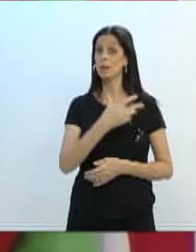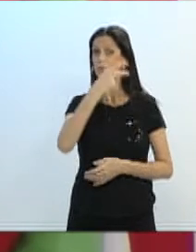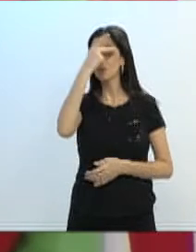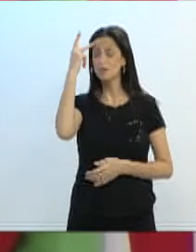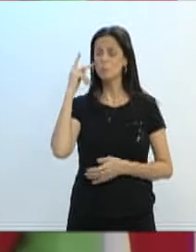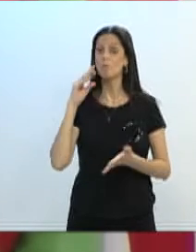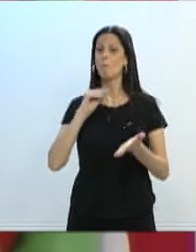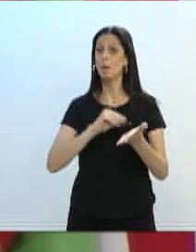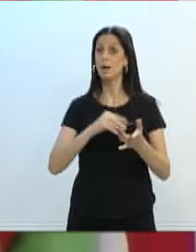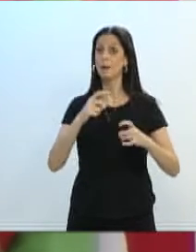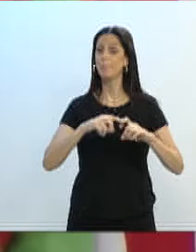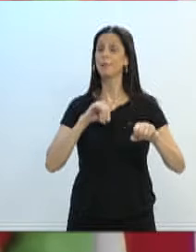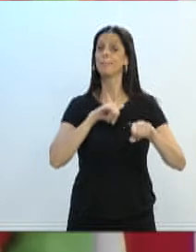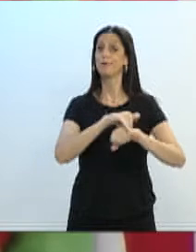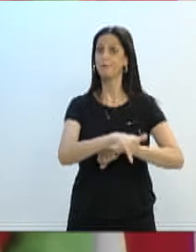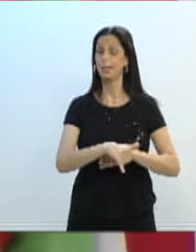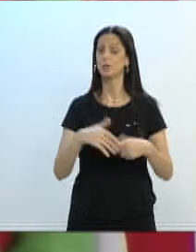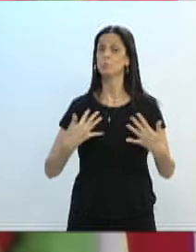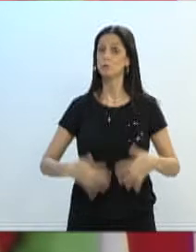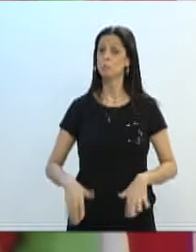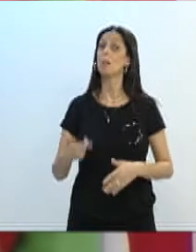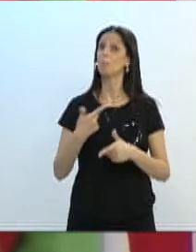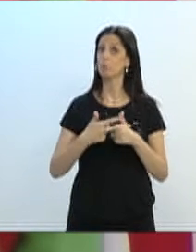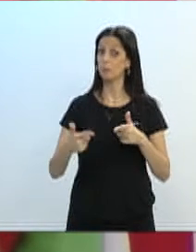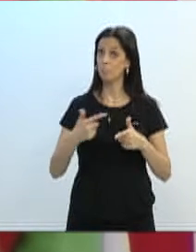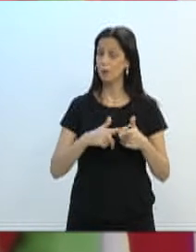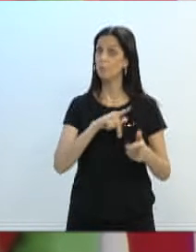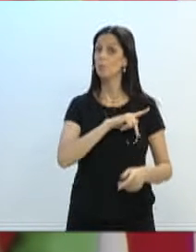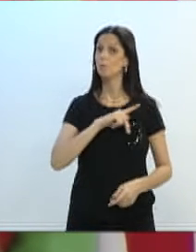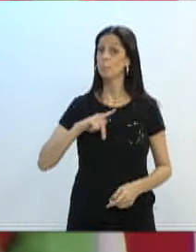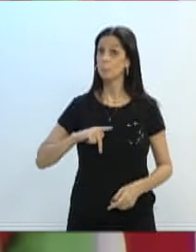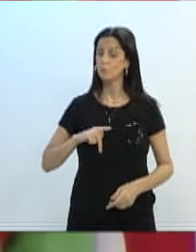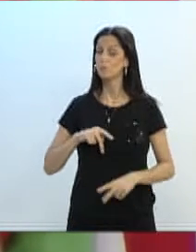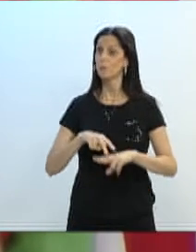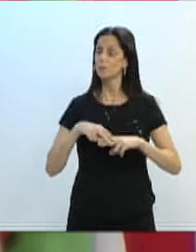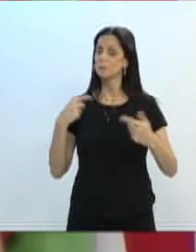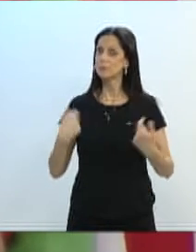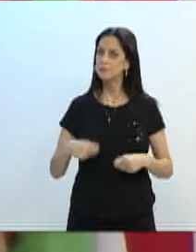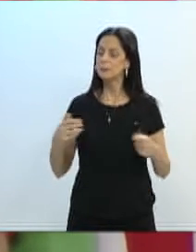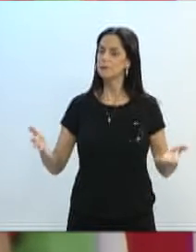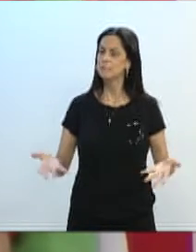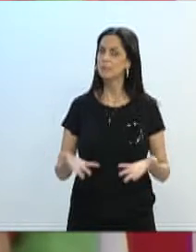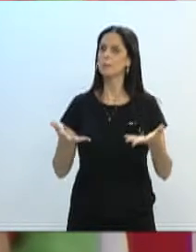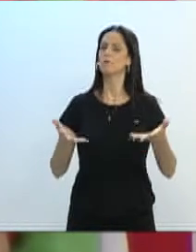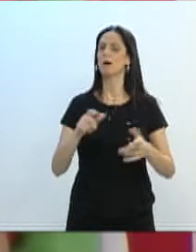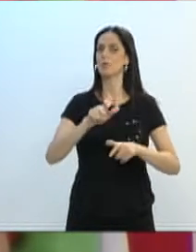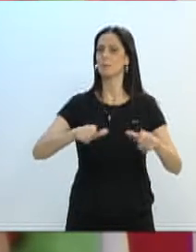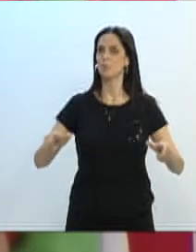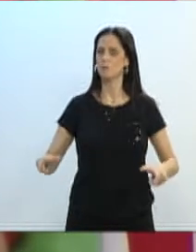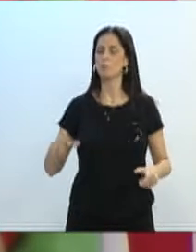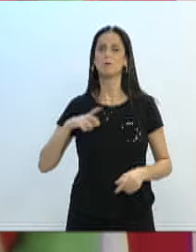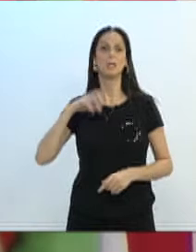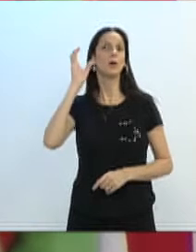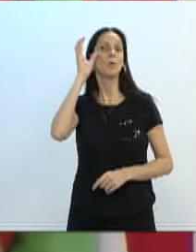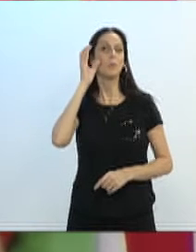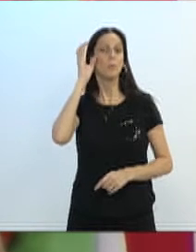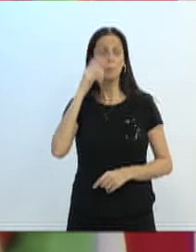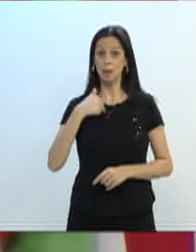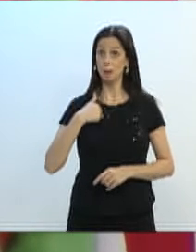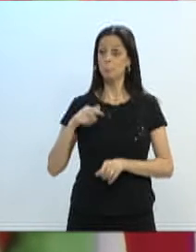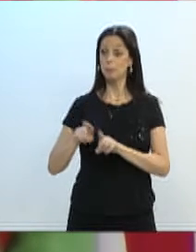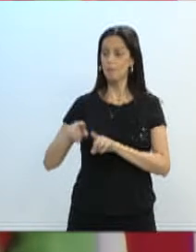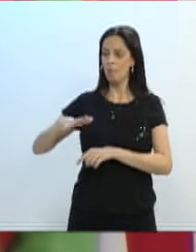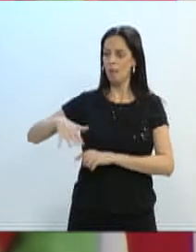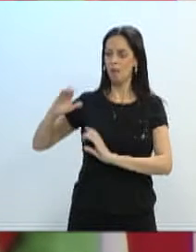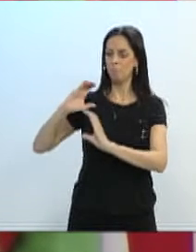obrigado pela parte. Eu acho que a conscientização é um trabalho importante, por isso que eu também valorizo muito, né? Eu que sou da área da comunicação, valorizo